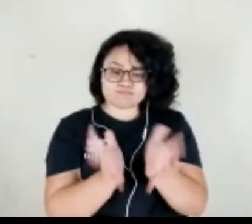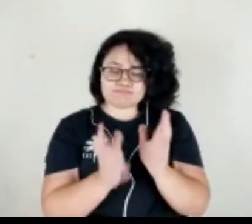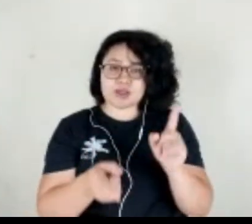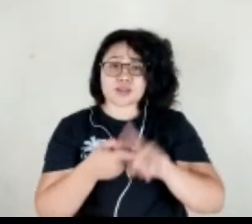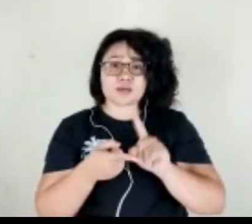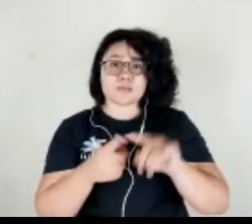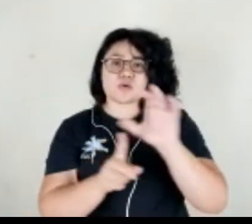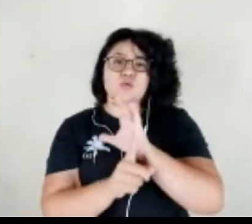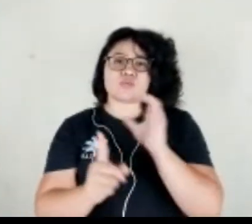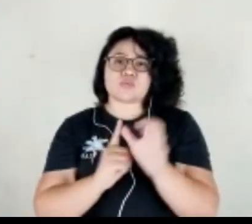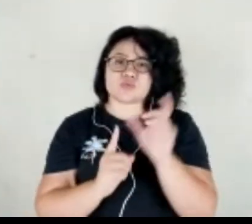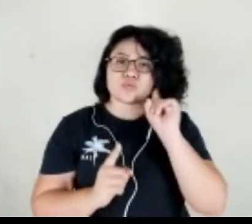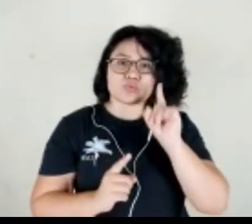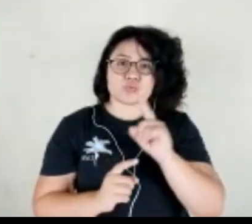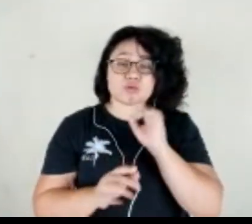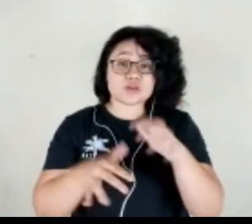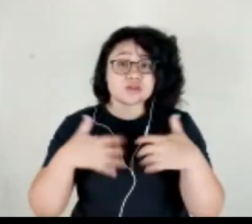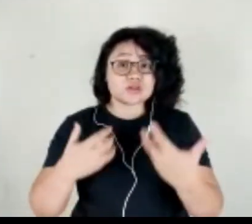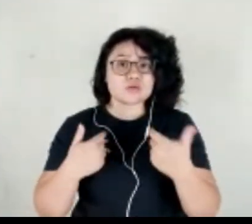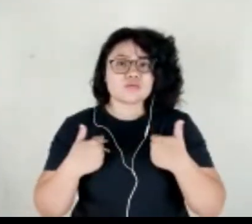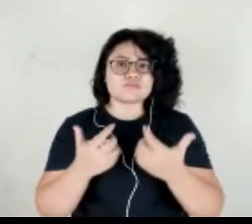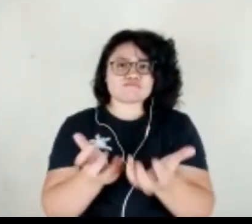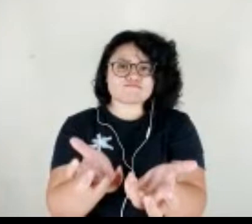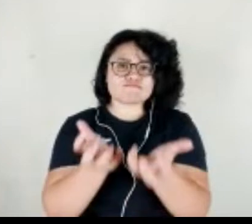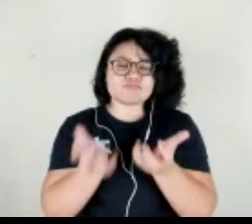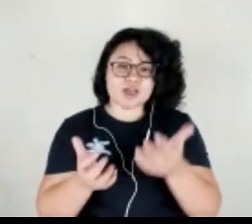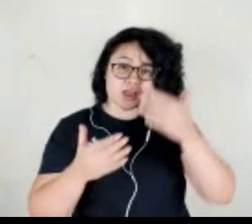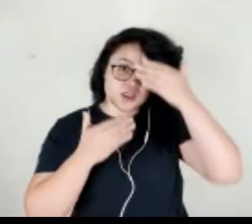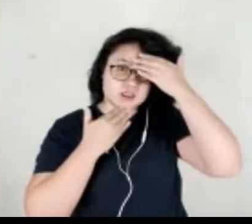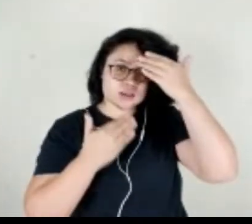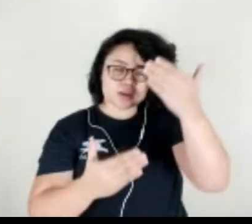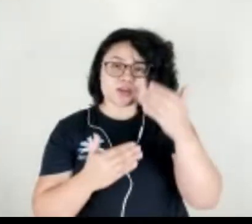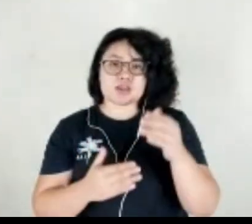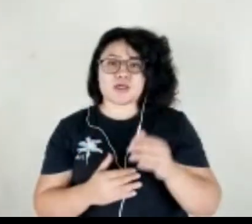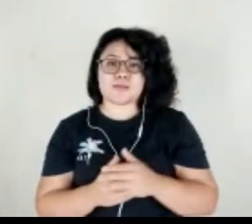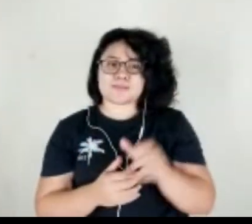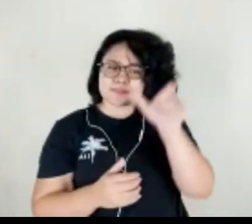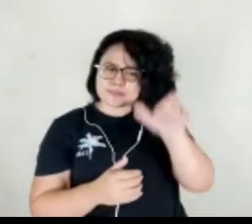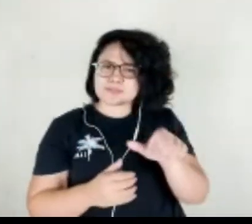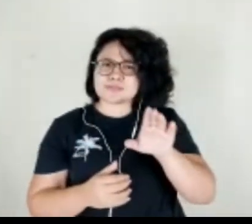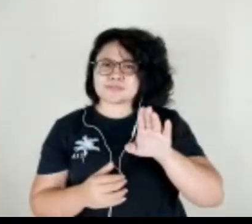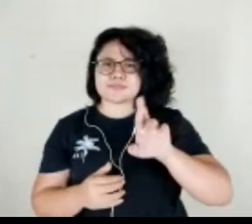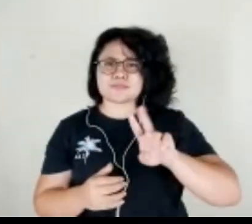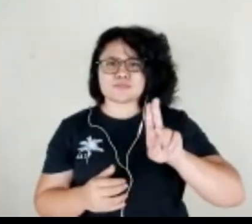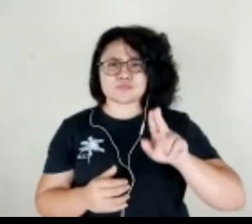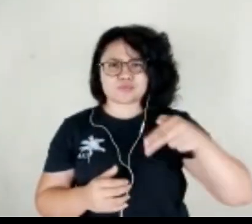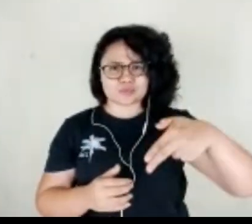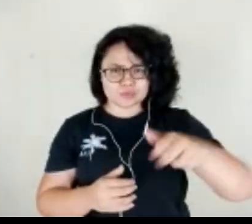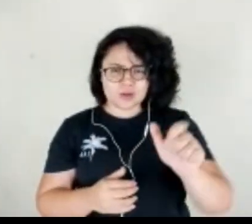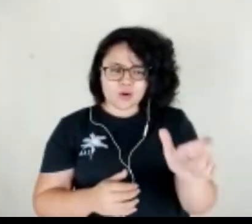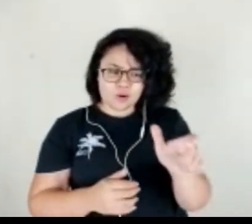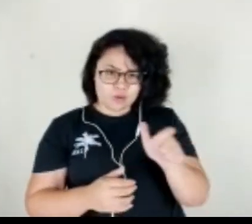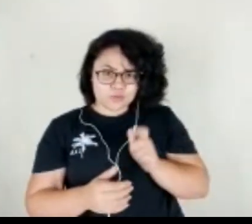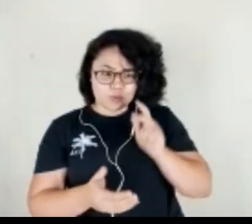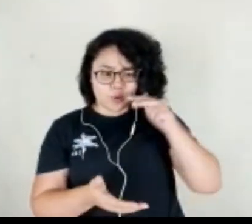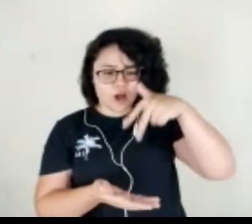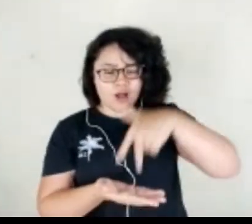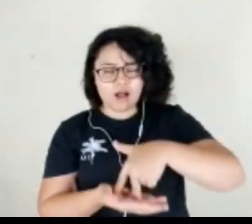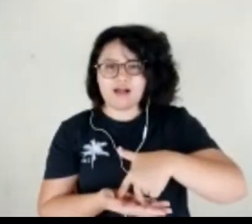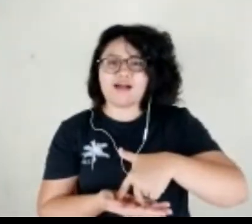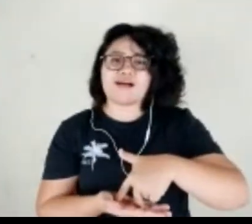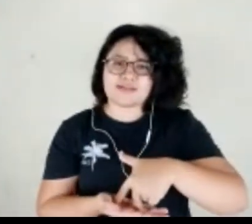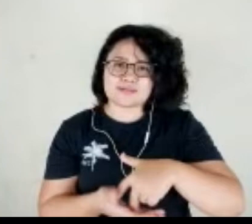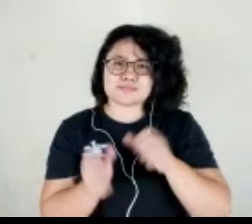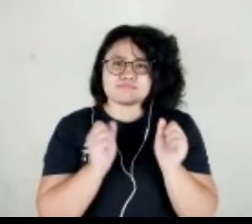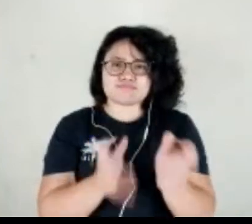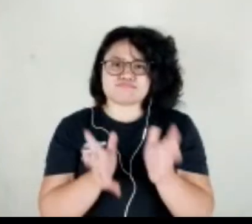a comunidade surda. E eu quero primeiramente agradecer a professora Bruna Bonfim, que me convidou para participar desse vídeo incrível,